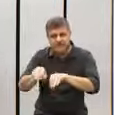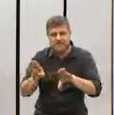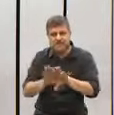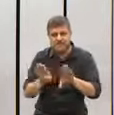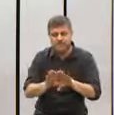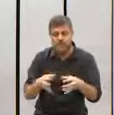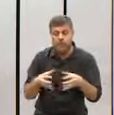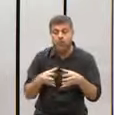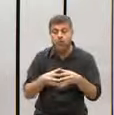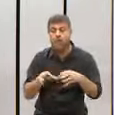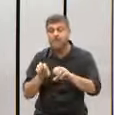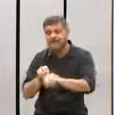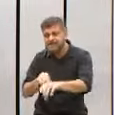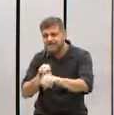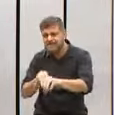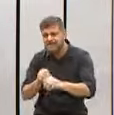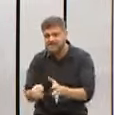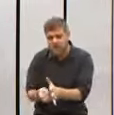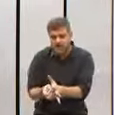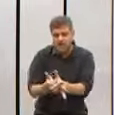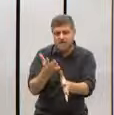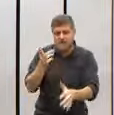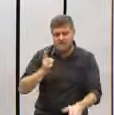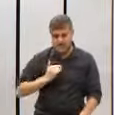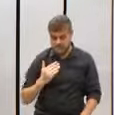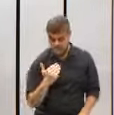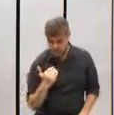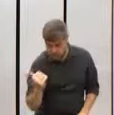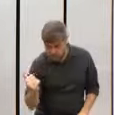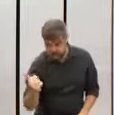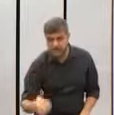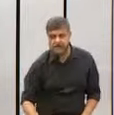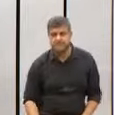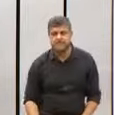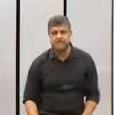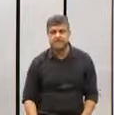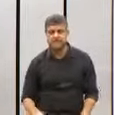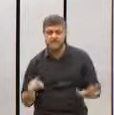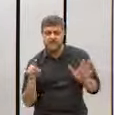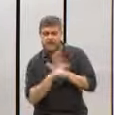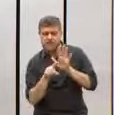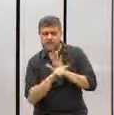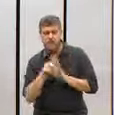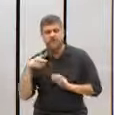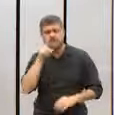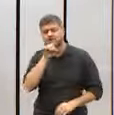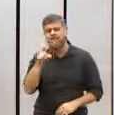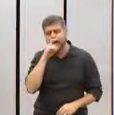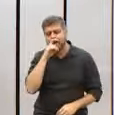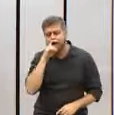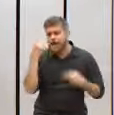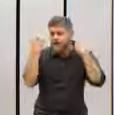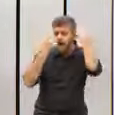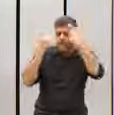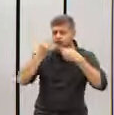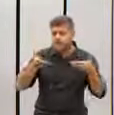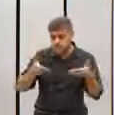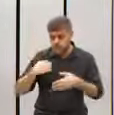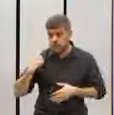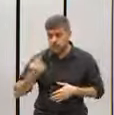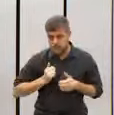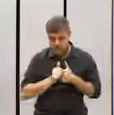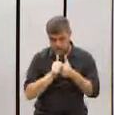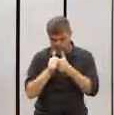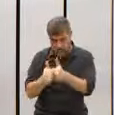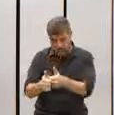Educação também, muitas vezes os tem chamado para isso. Queria que você falasse sobre que tipo de preocupação hoje, inclusive nós acompanhamos